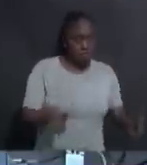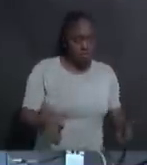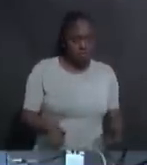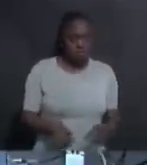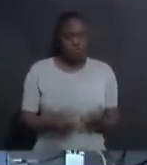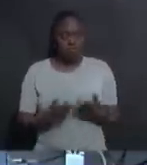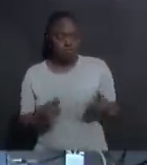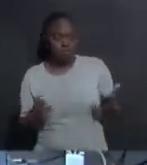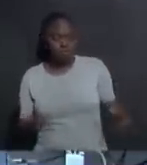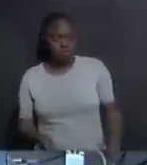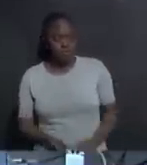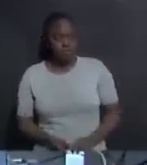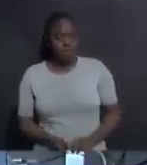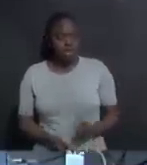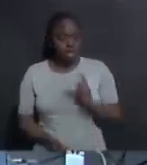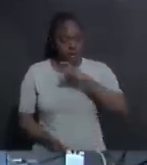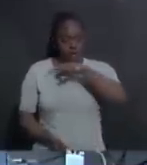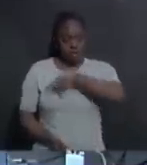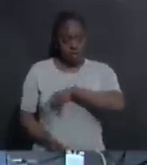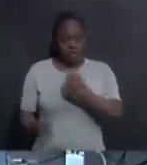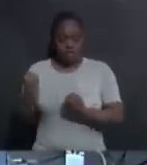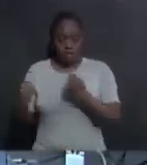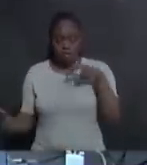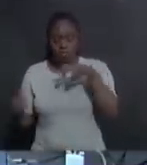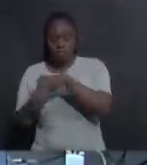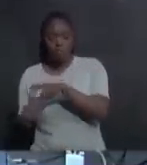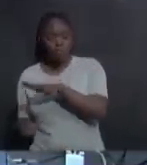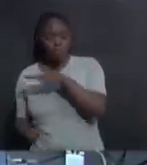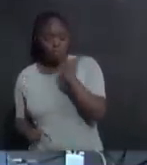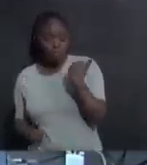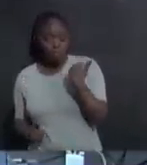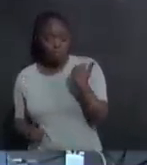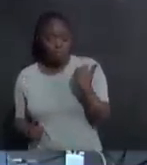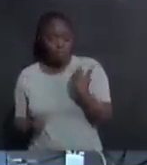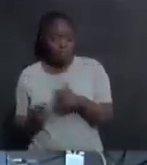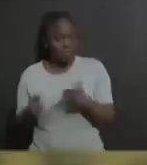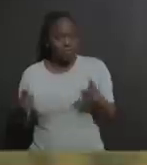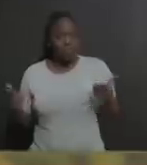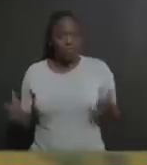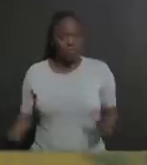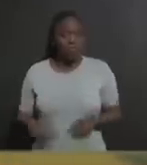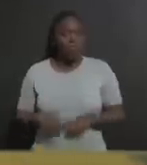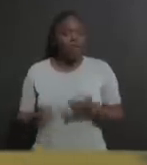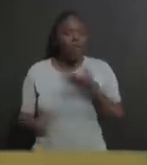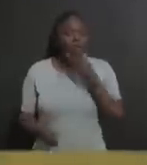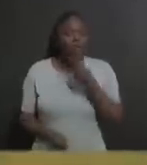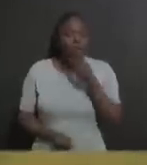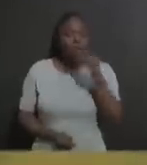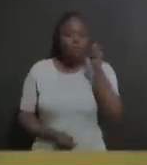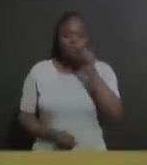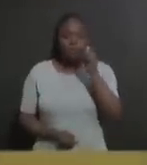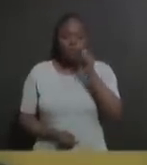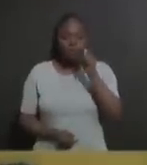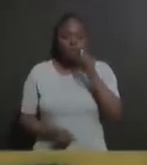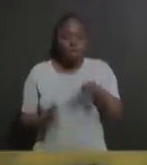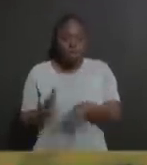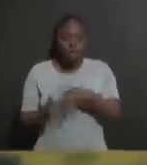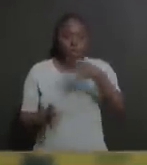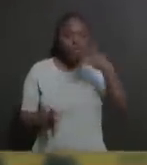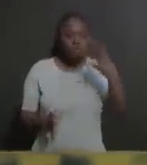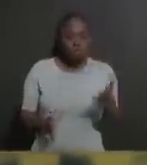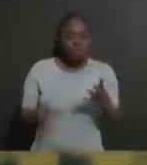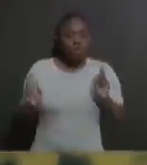carteira e bater o carro e morrer. Não tem medo de ter relação sexual. Você sabia que o homem e a mulher aumentam 4 vezes a possibilidade de um